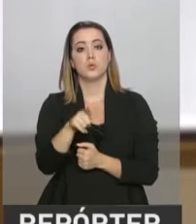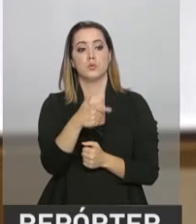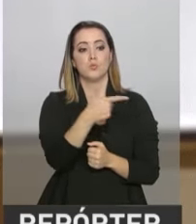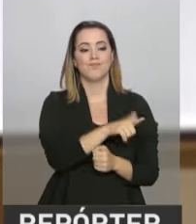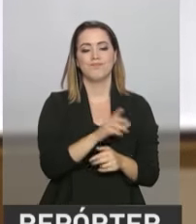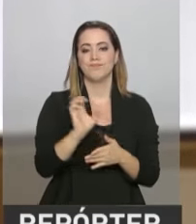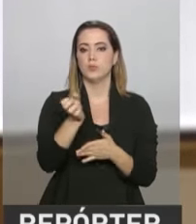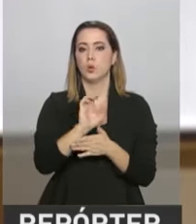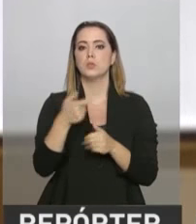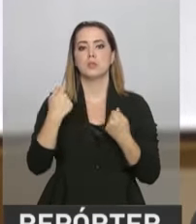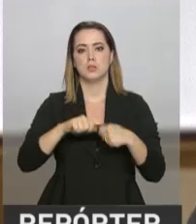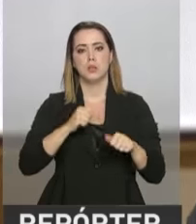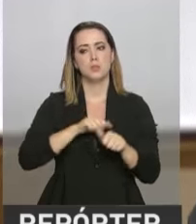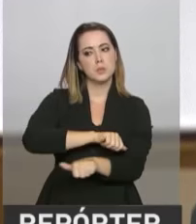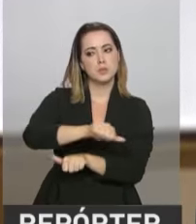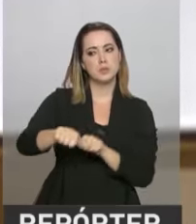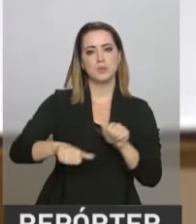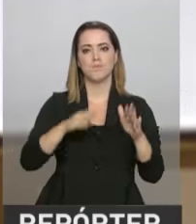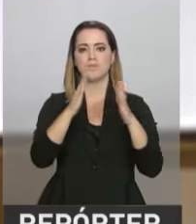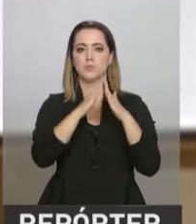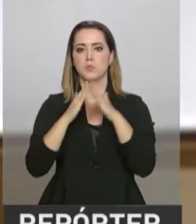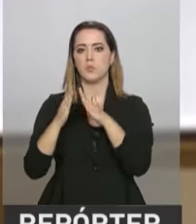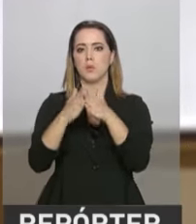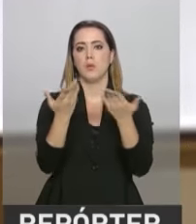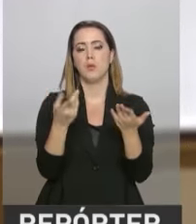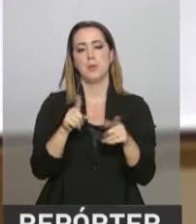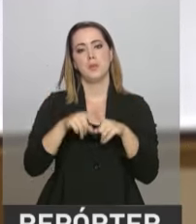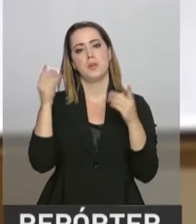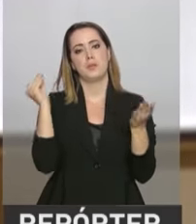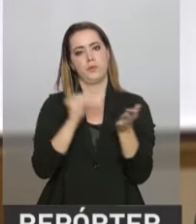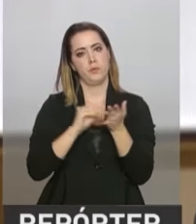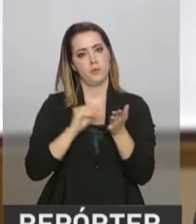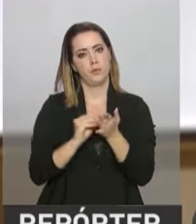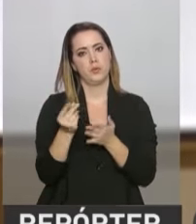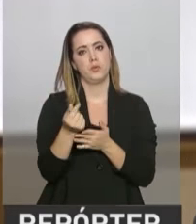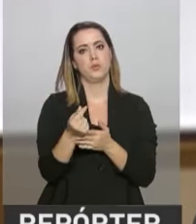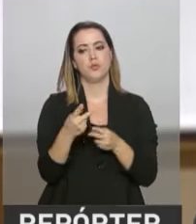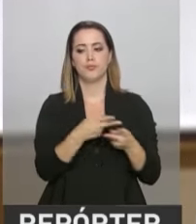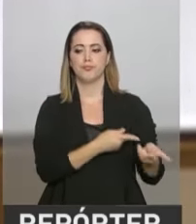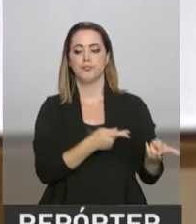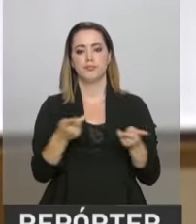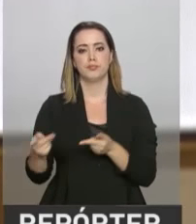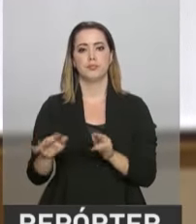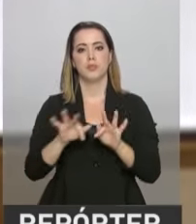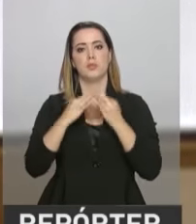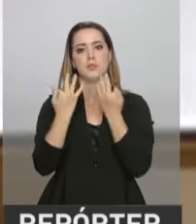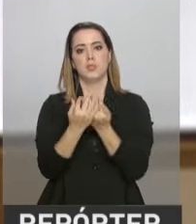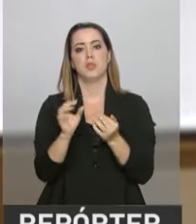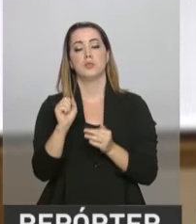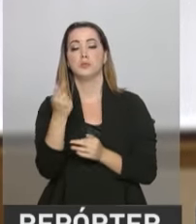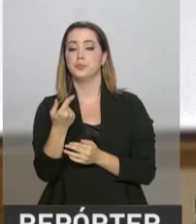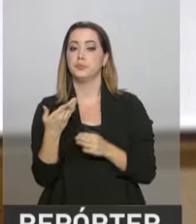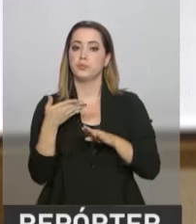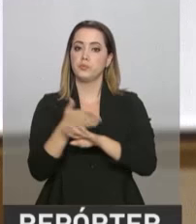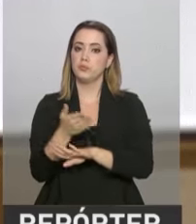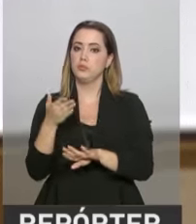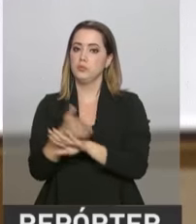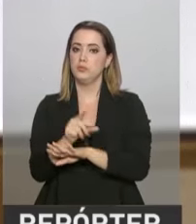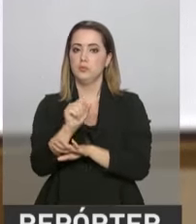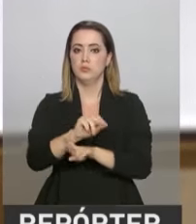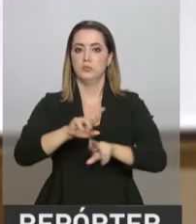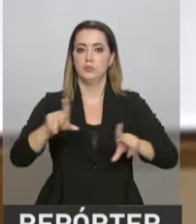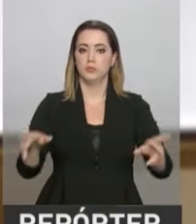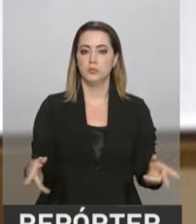em outros estados e eles não TM condição de voltar para casa para visitar sua família ou até de participar de algumas atividades e com